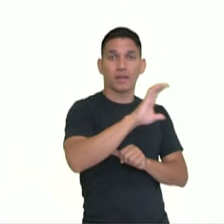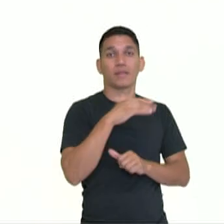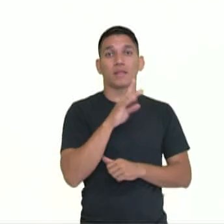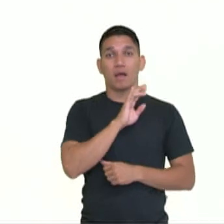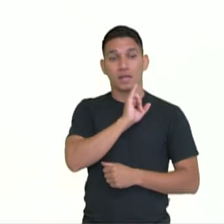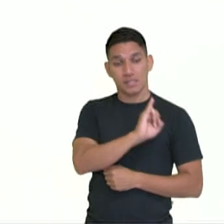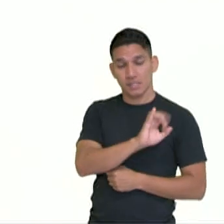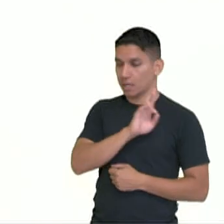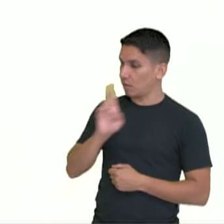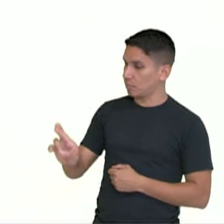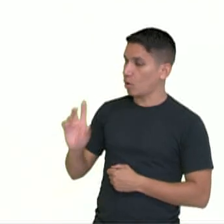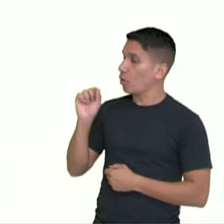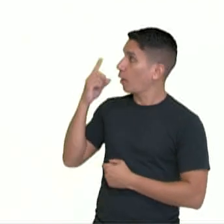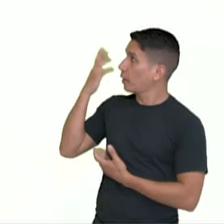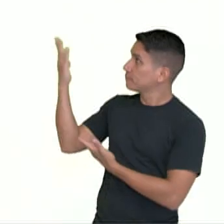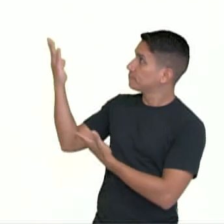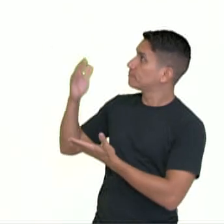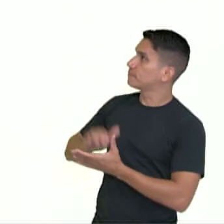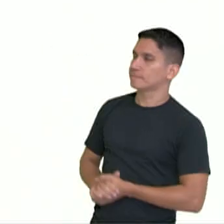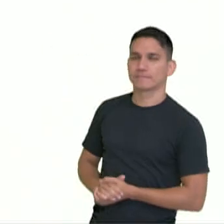deu